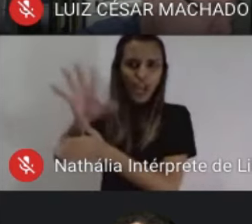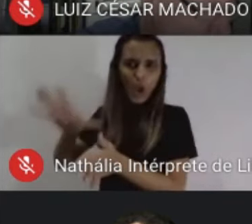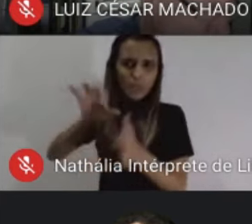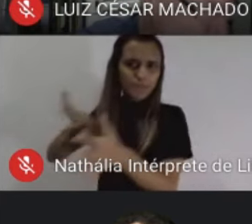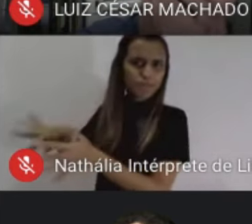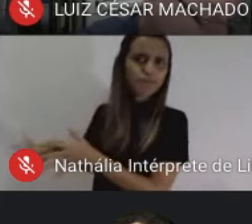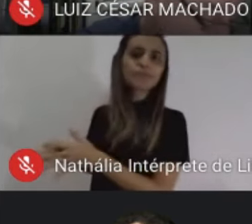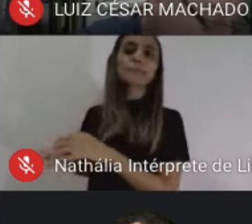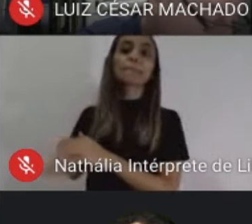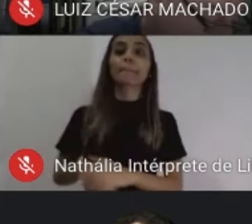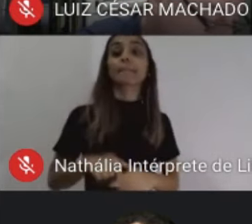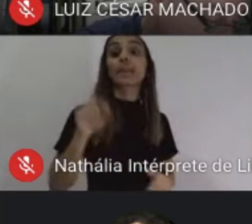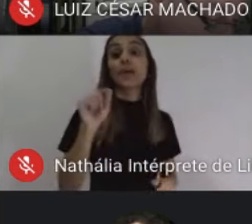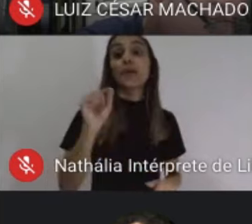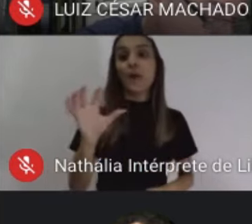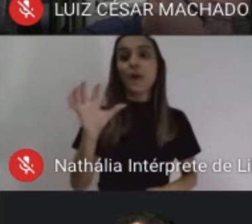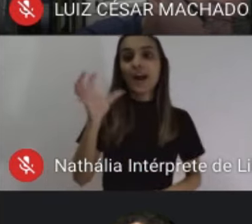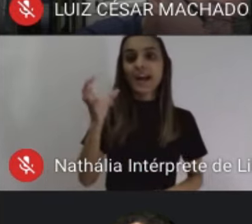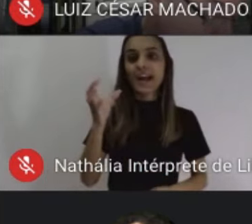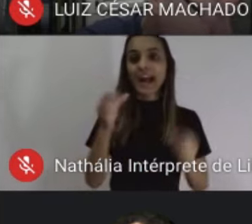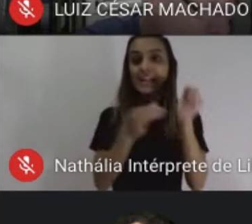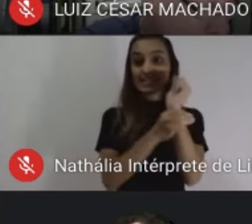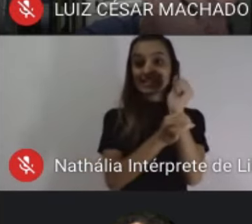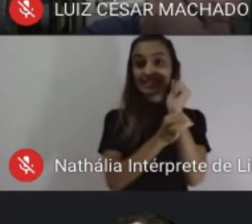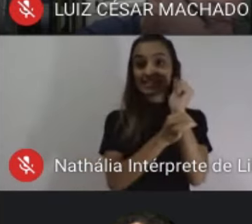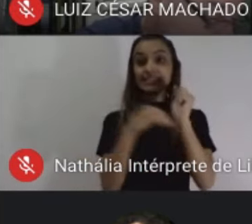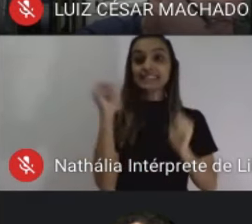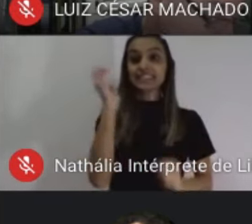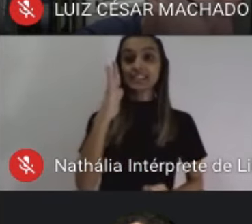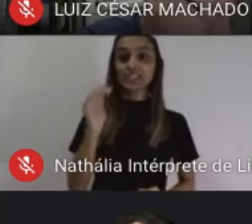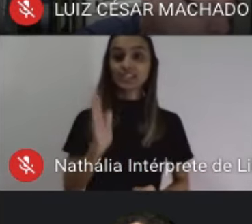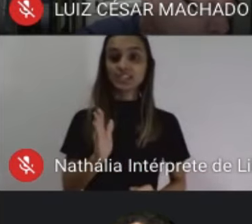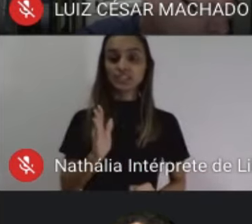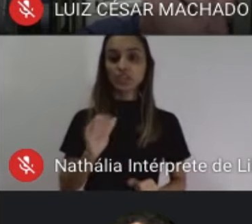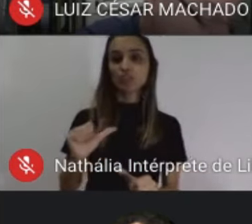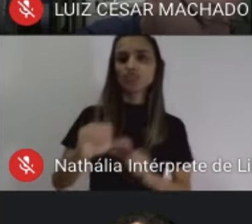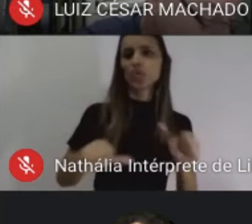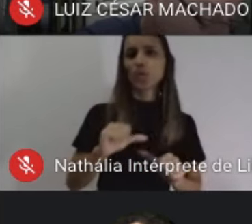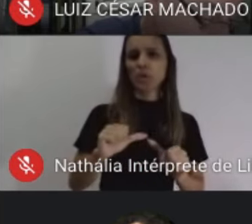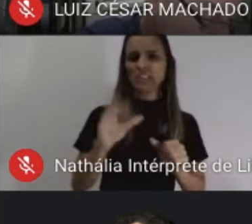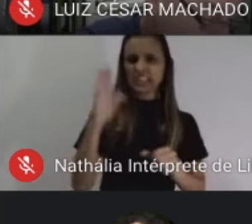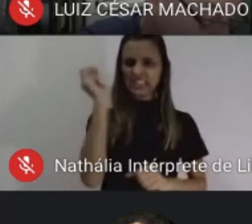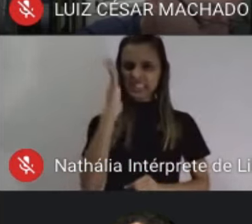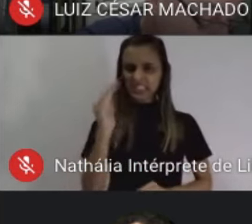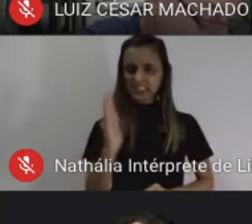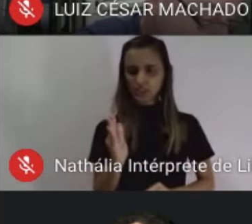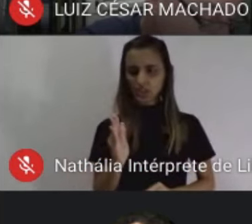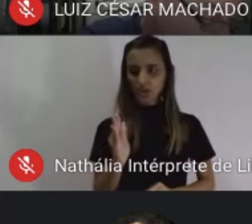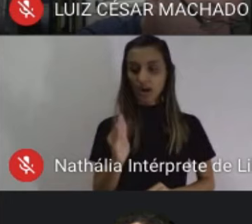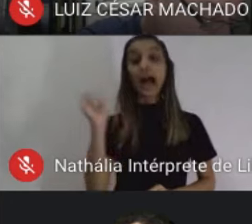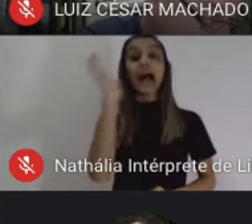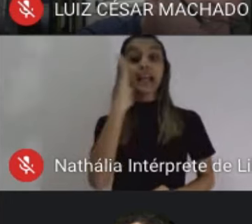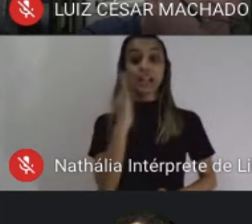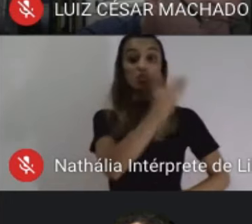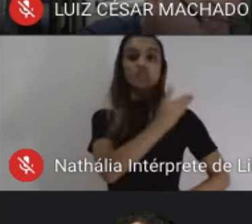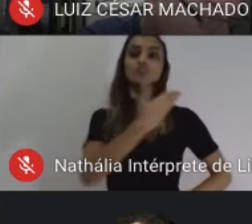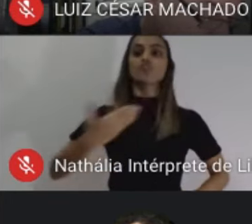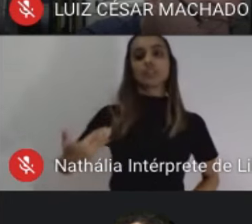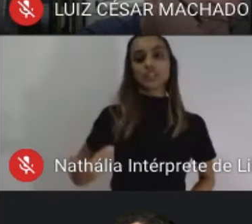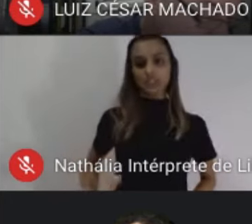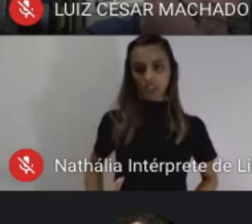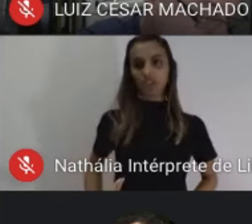corpo? Segurança nacional deixa de ser segurança do Estado. É a segurança da nação. E nação é diferente